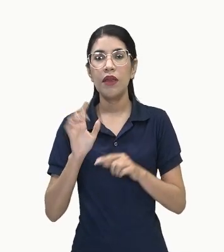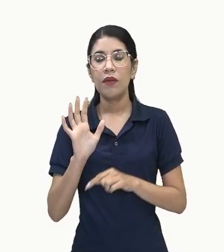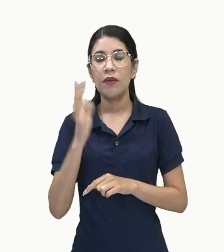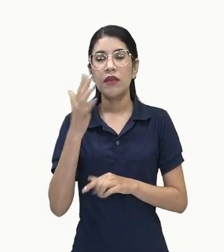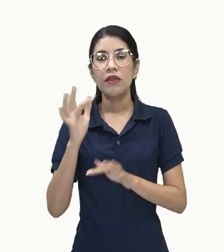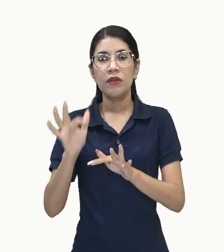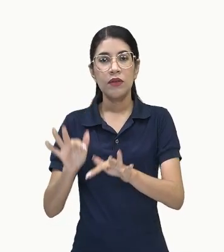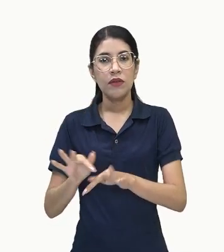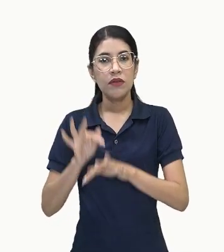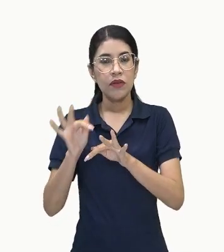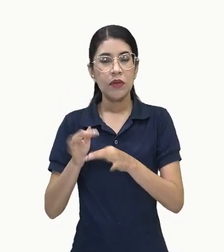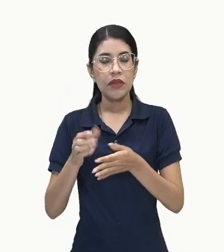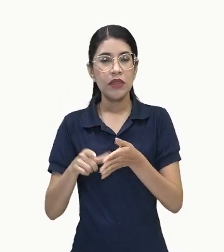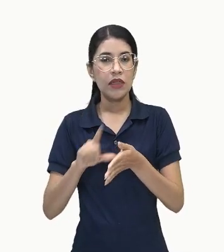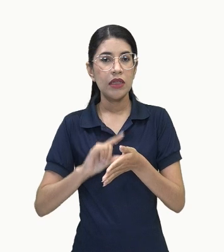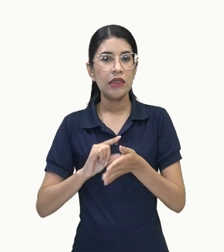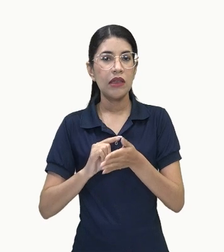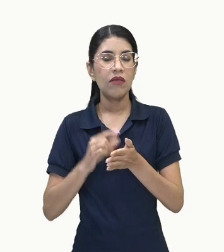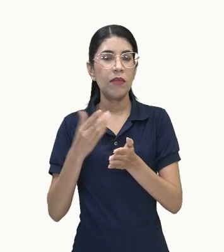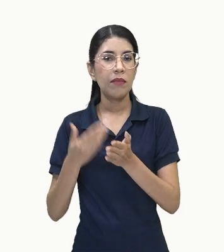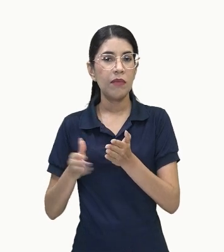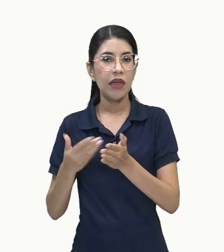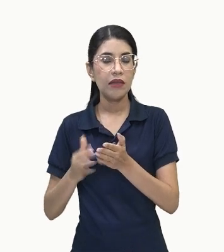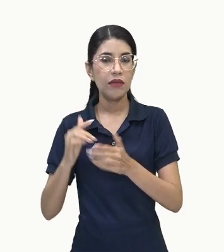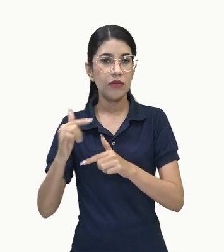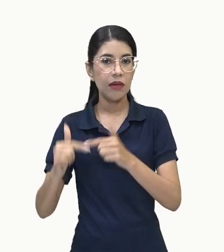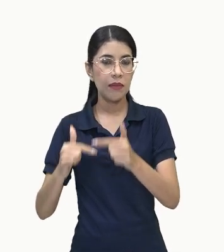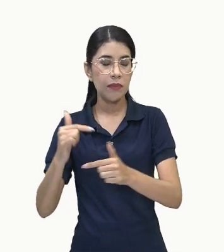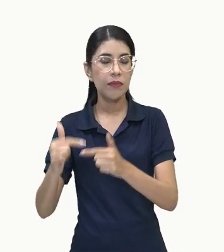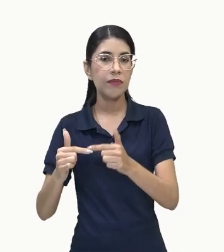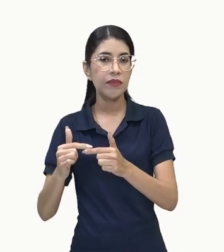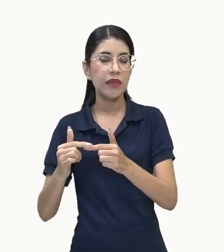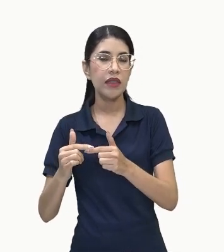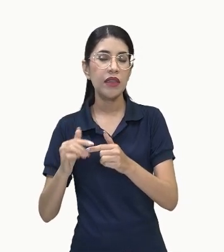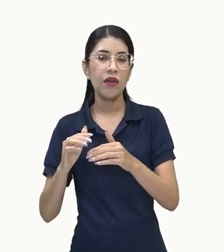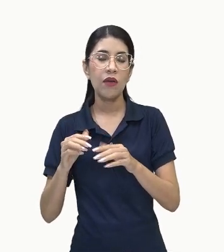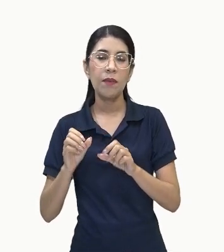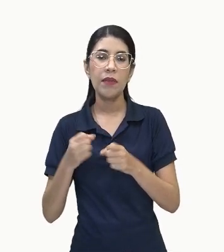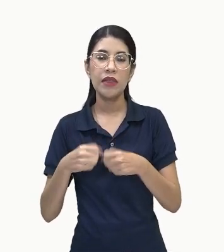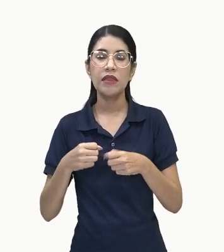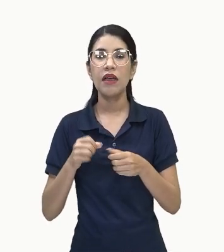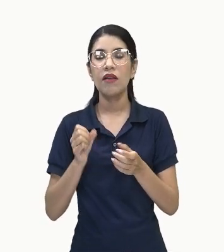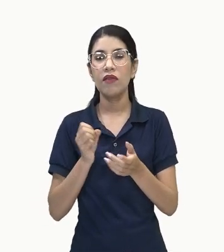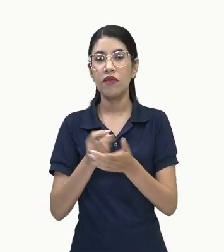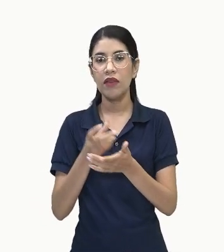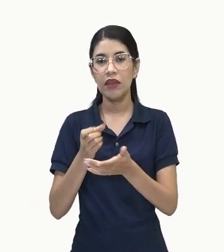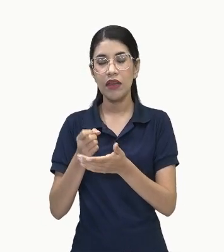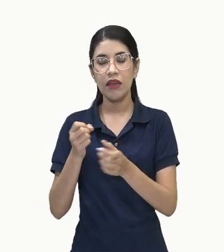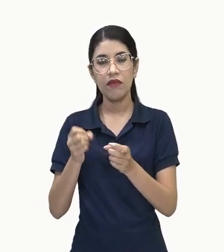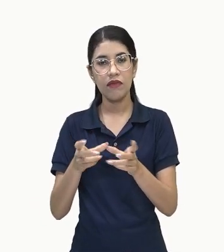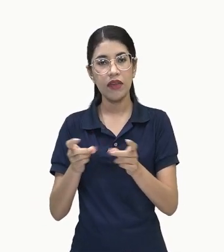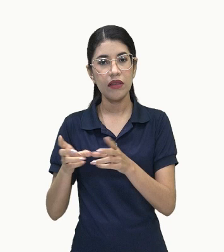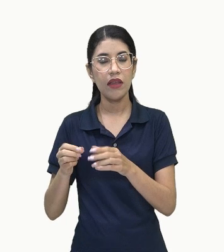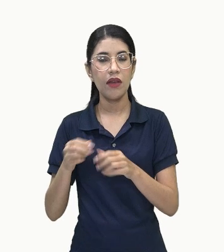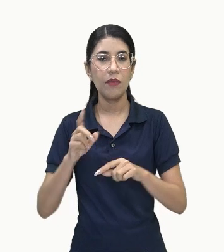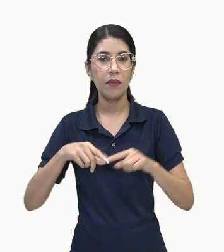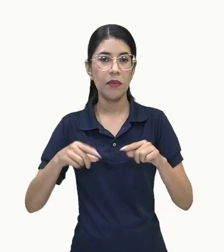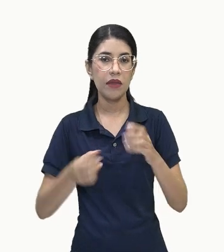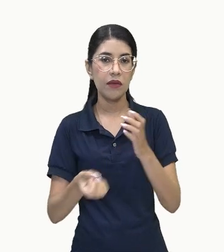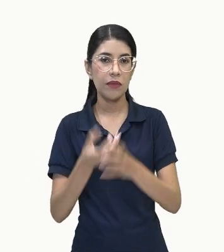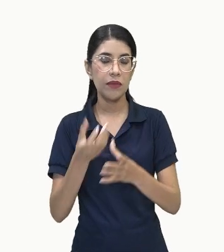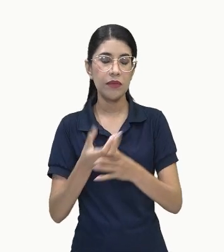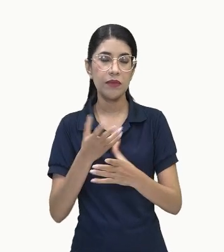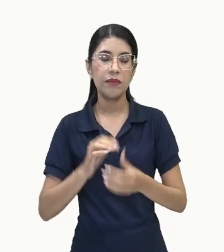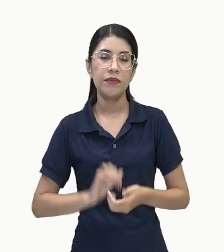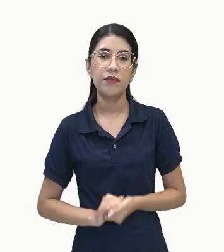que estavam perdendo trabalhadores, começaram a vender o excedente de produção. Mais uma vez, a